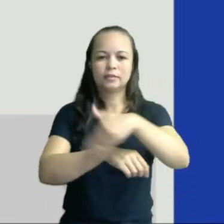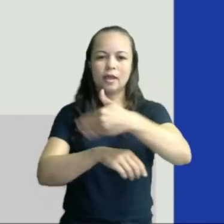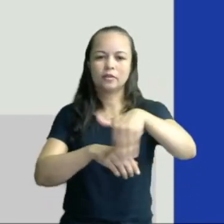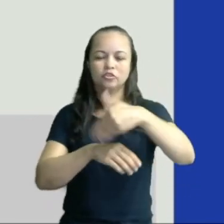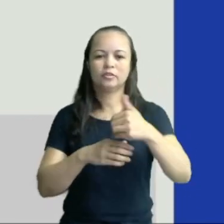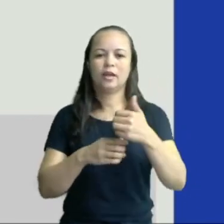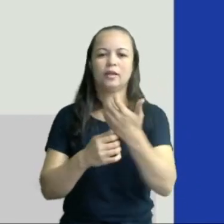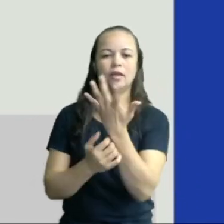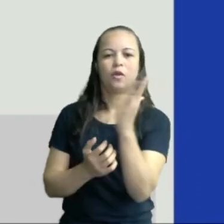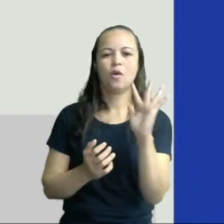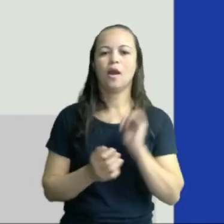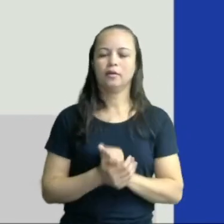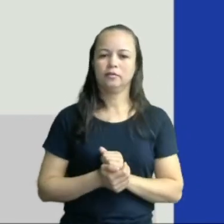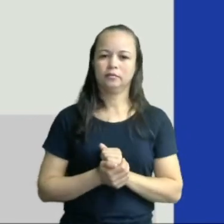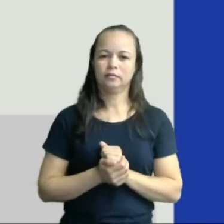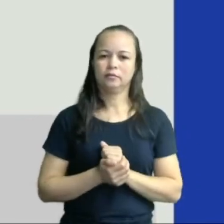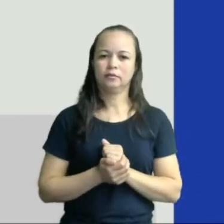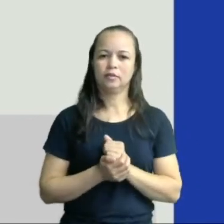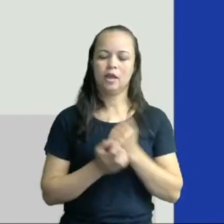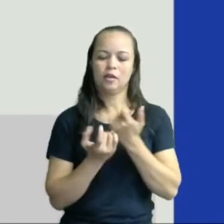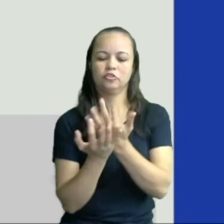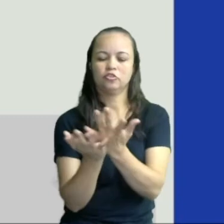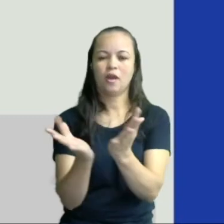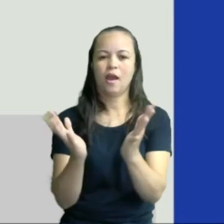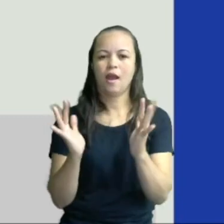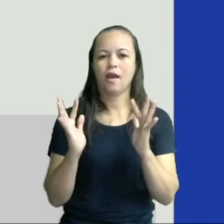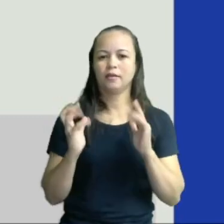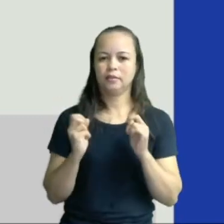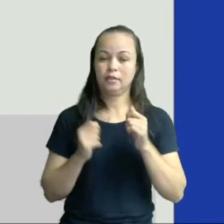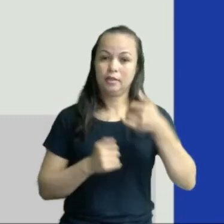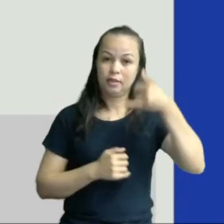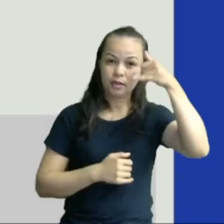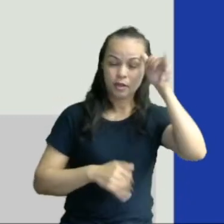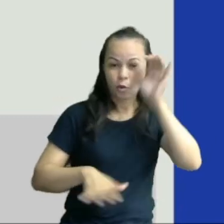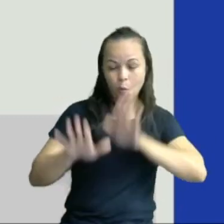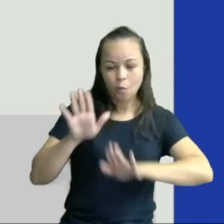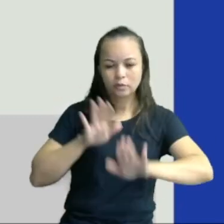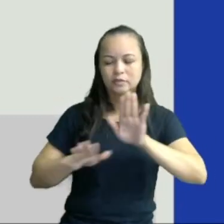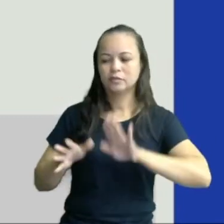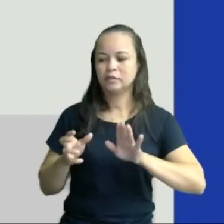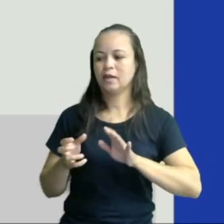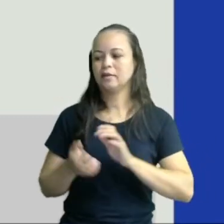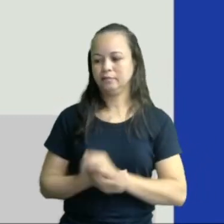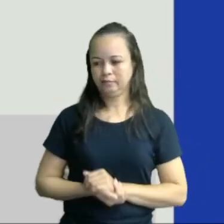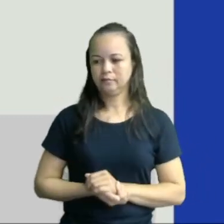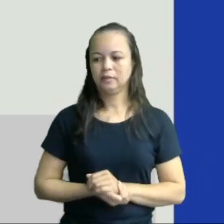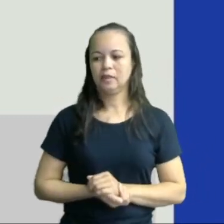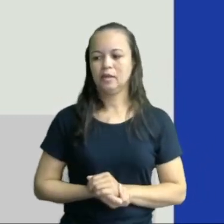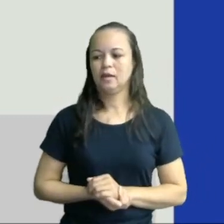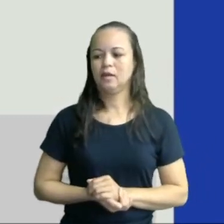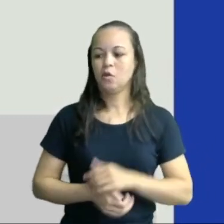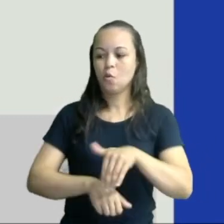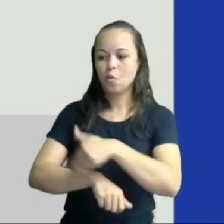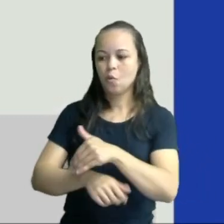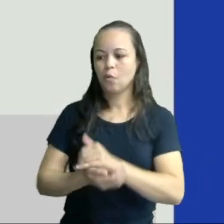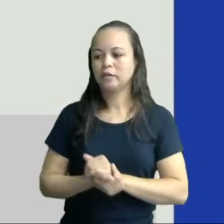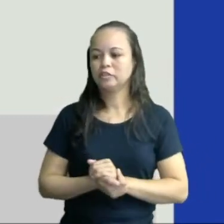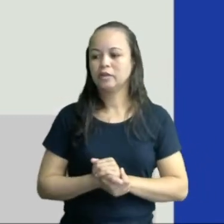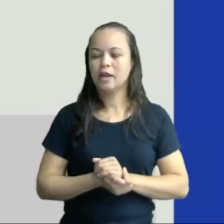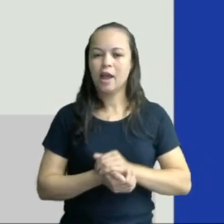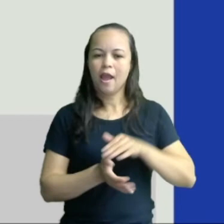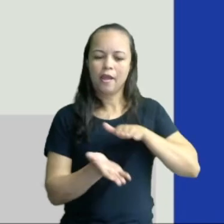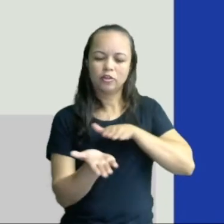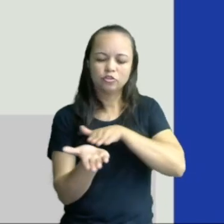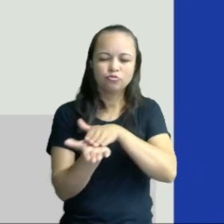jardins, ruas e criação de gado? Não, né? Estradas, ar poluído e